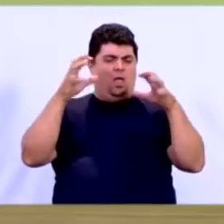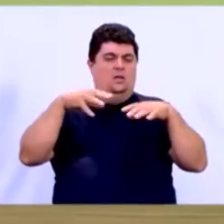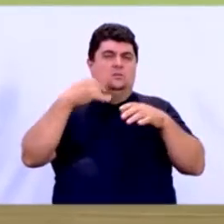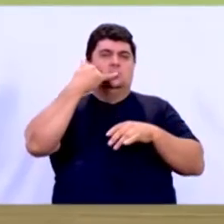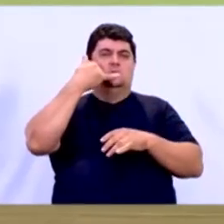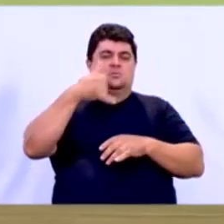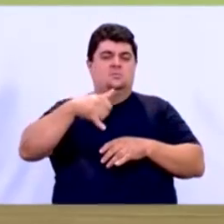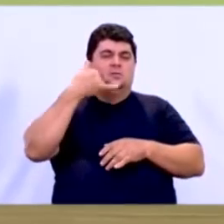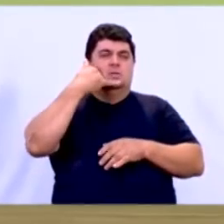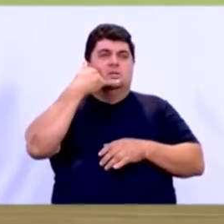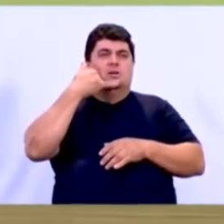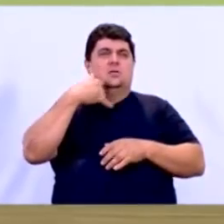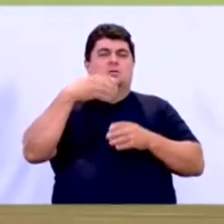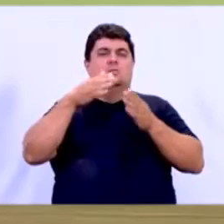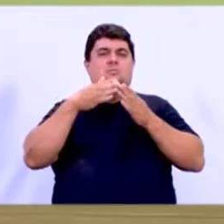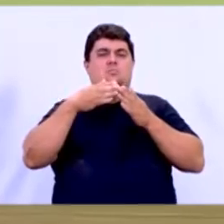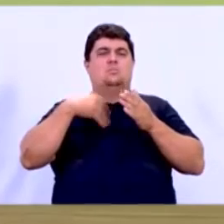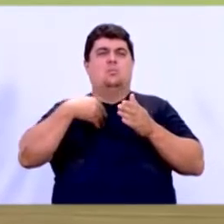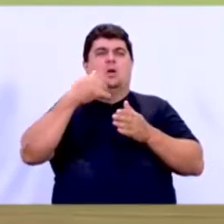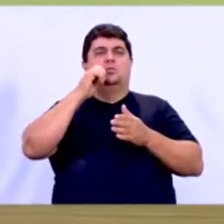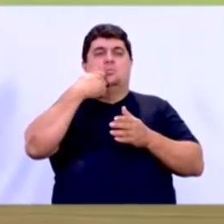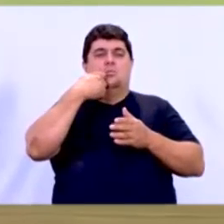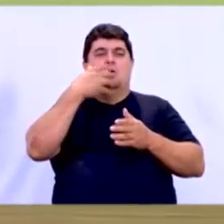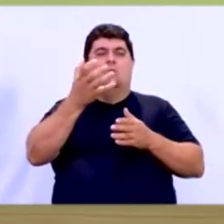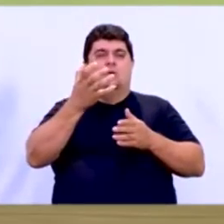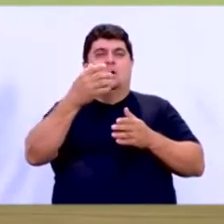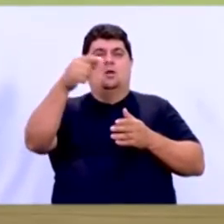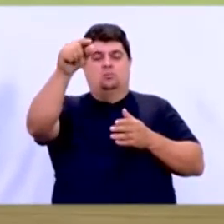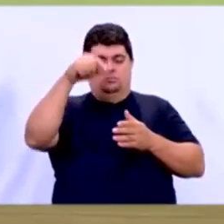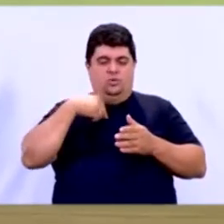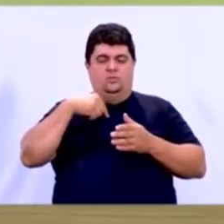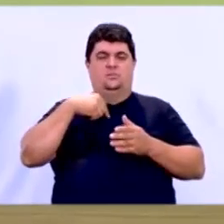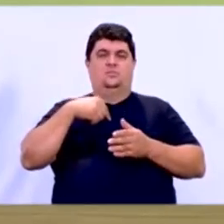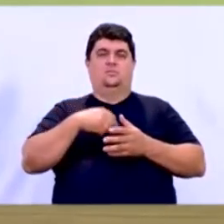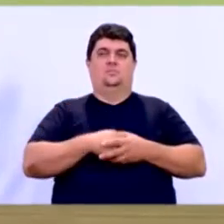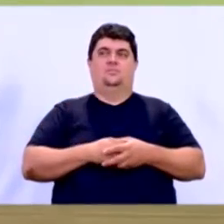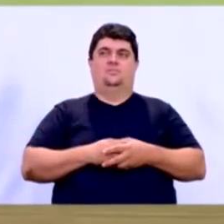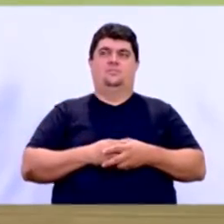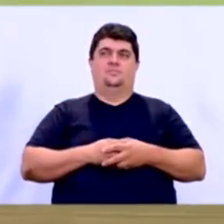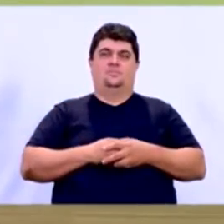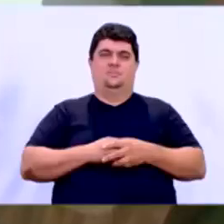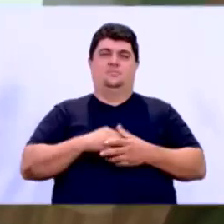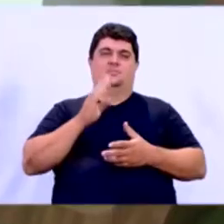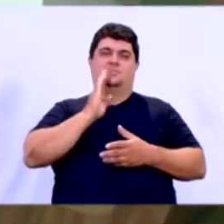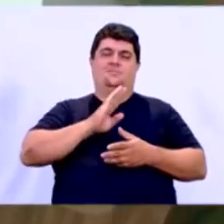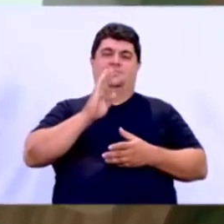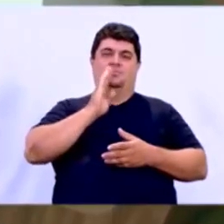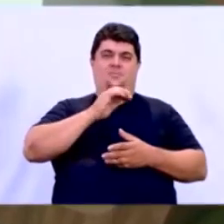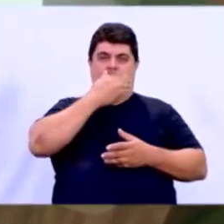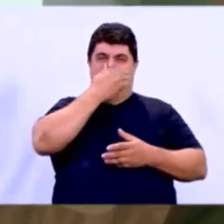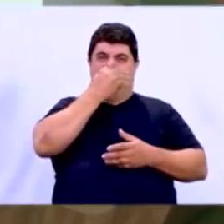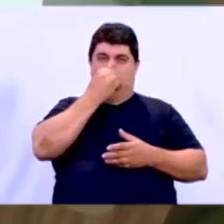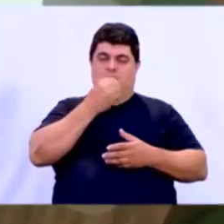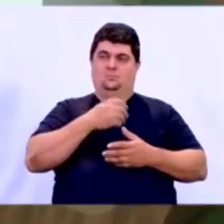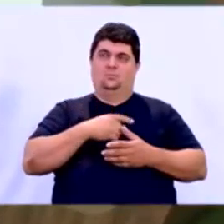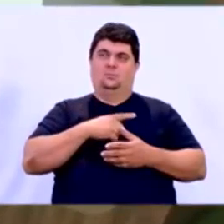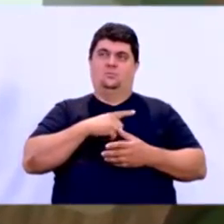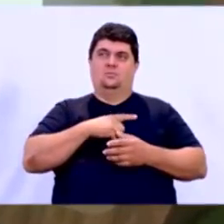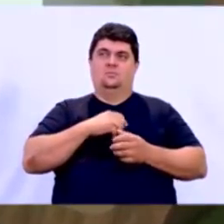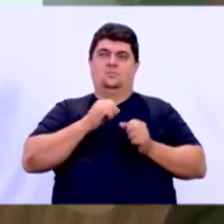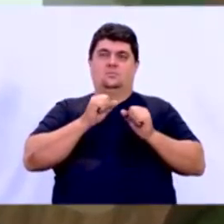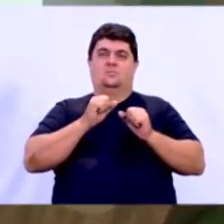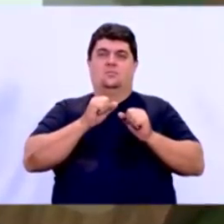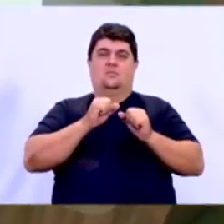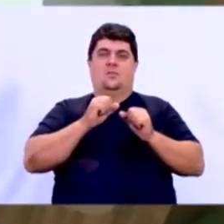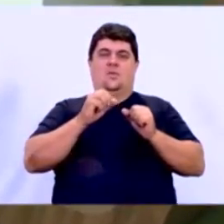liga, entra na internet, fala, traz meu café da manhã aqui, gente. Pode ainda Legal. Pode ainda colocar itens